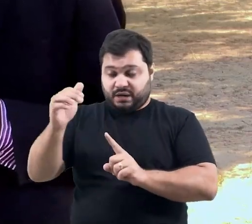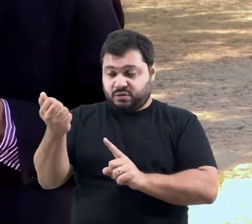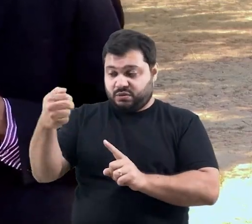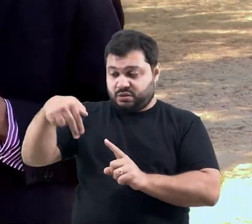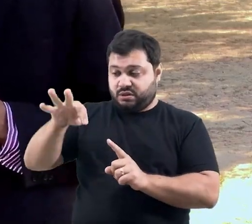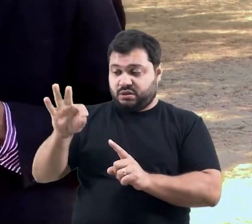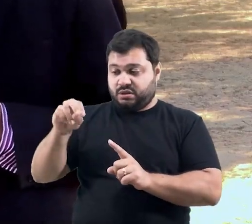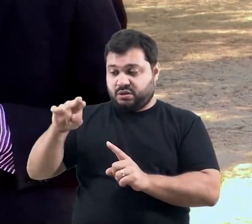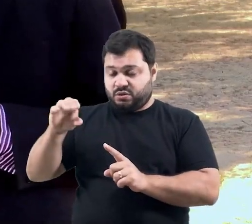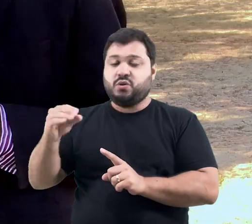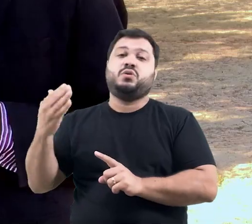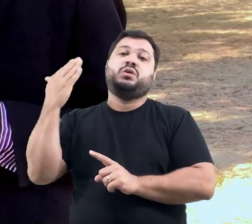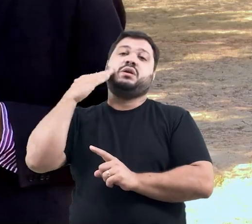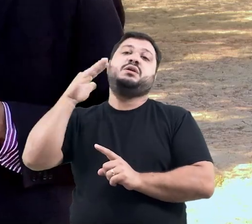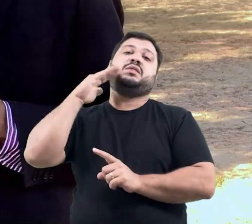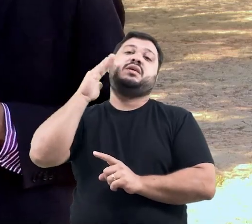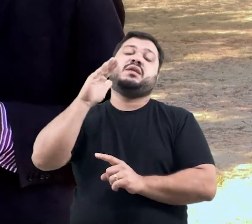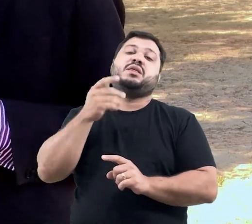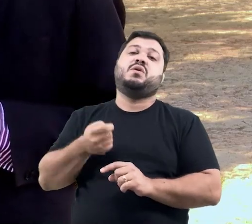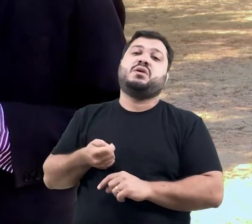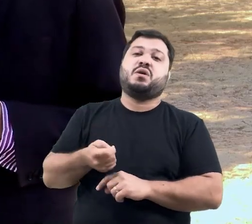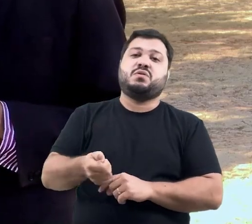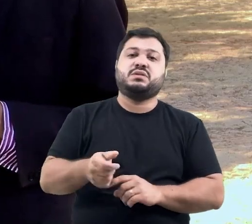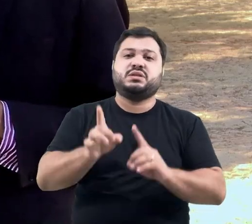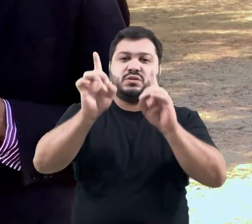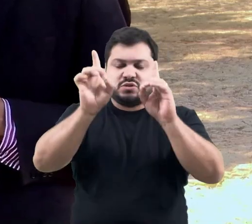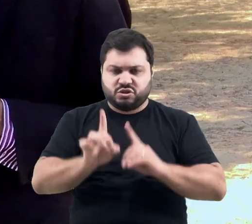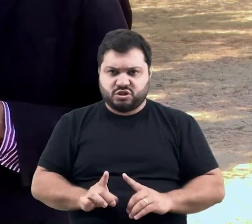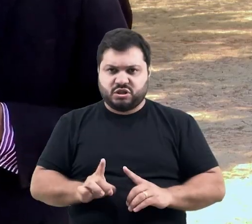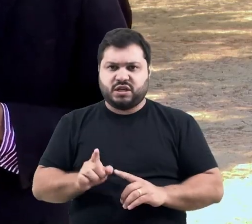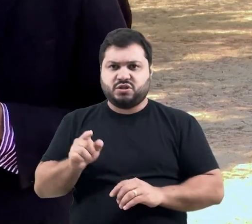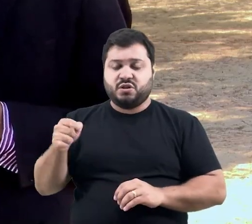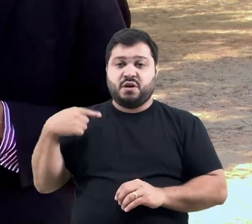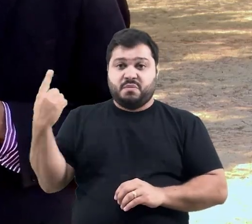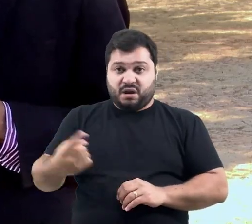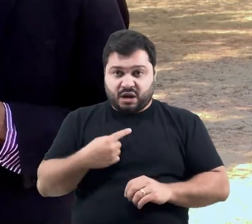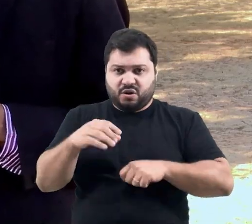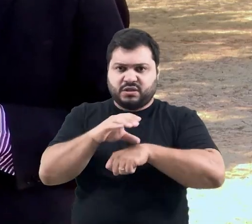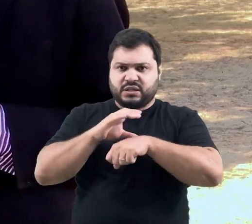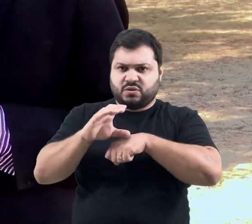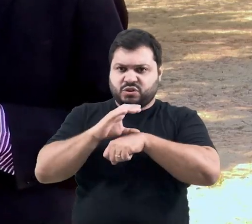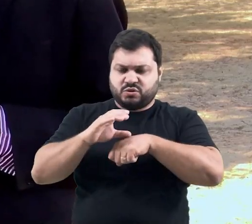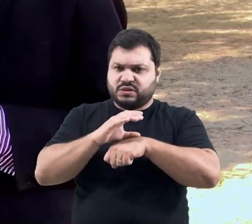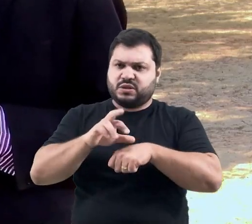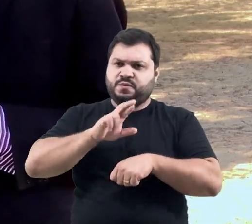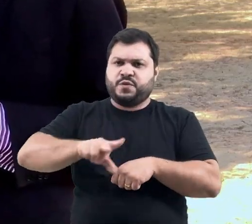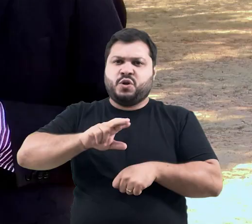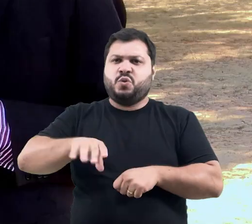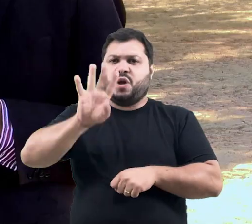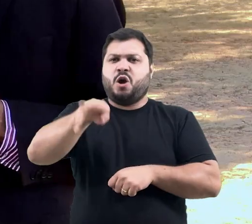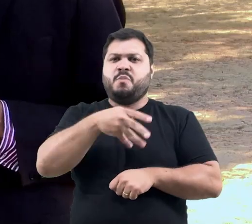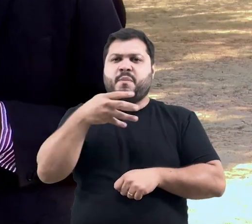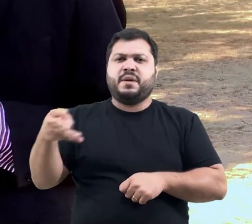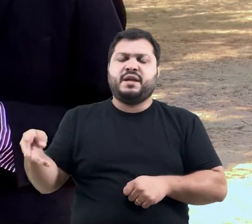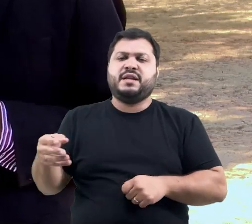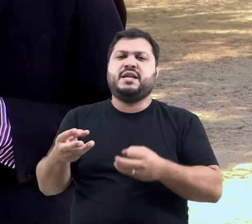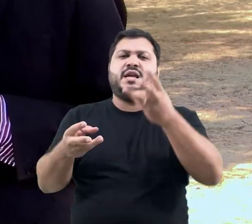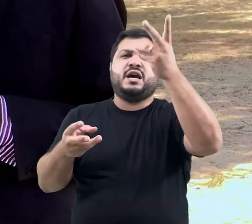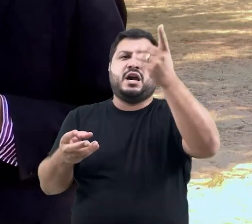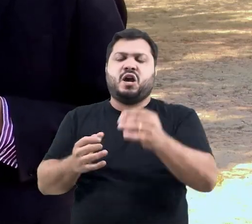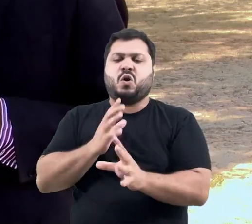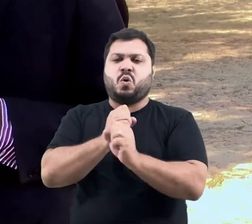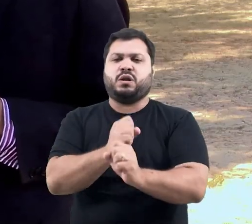federal Antônio Scarpa, entendeu que a concessão de direitos pela nossa Constituição não é uma